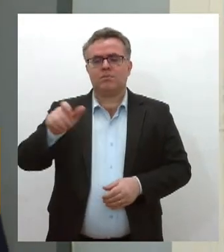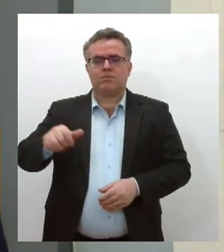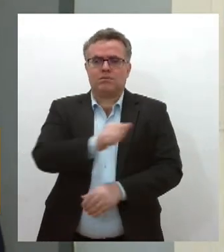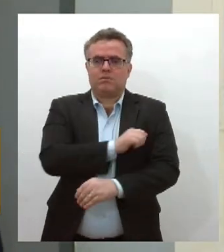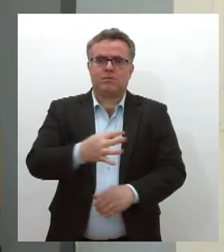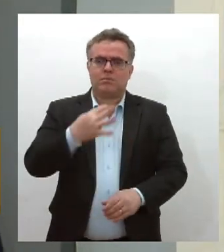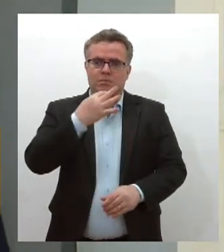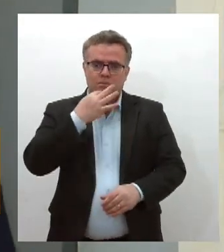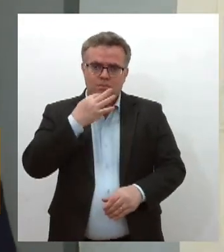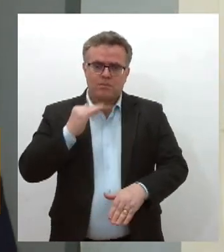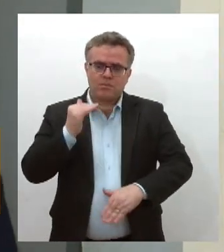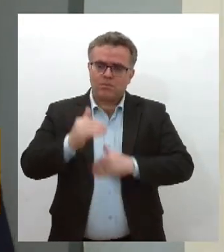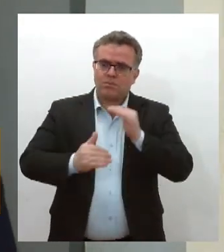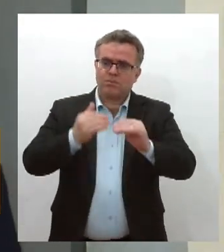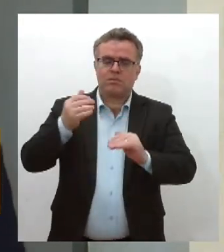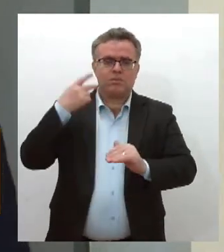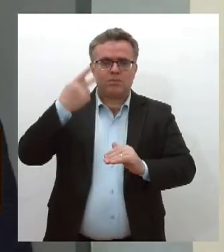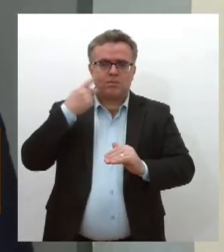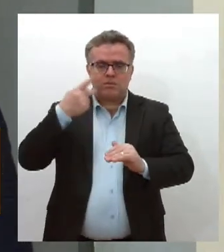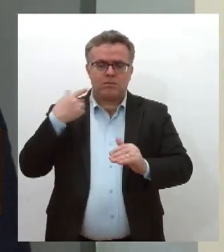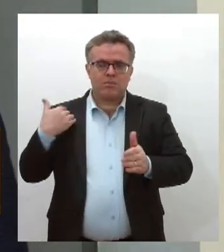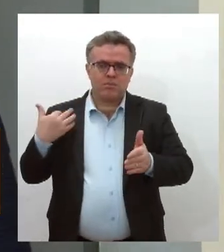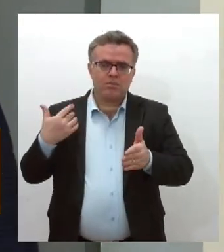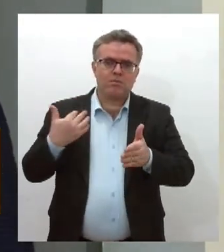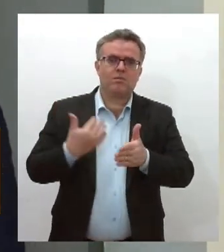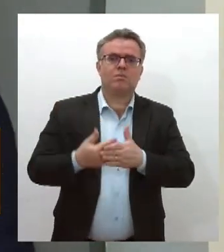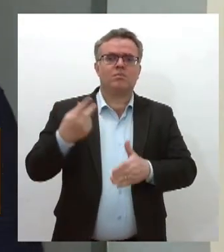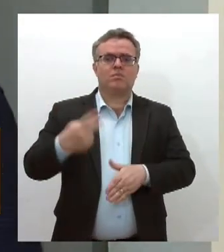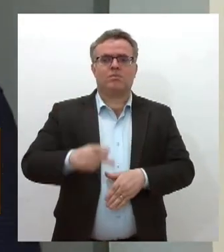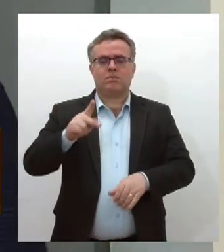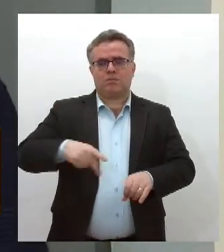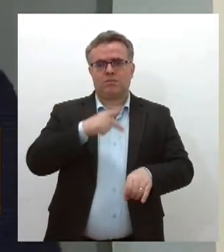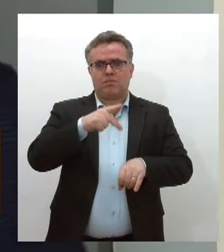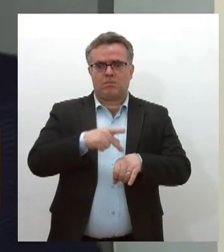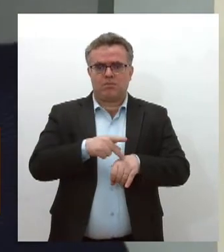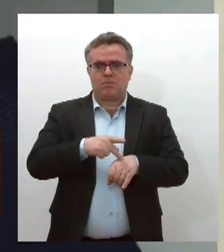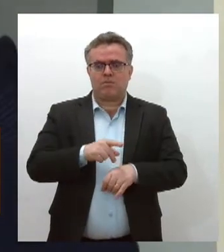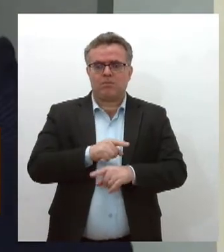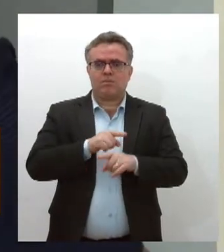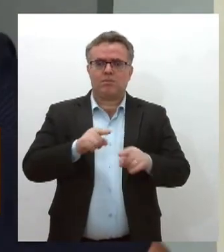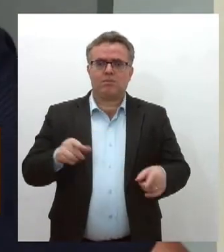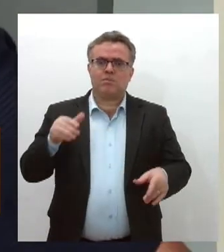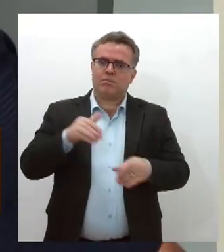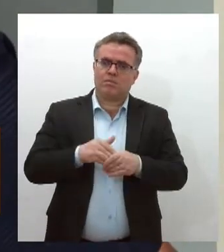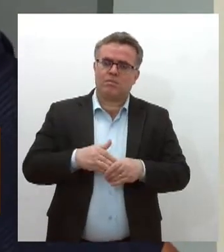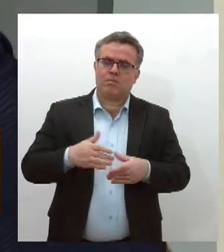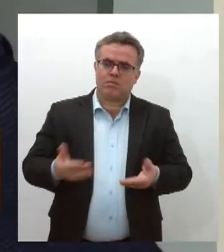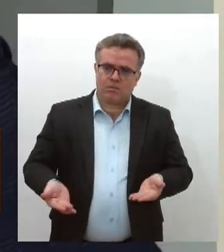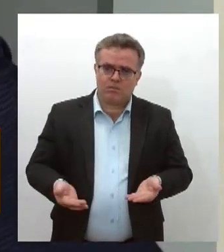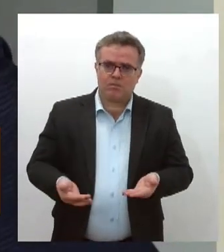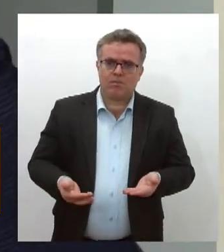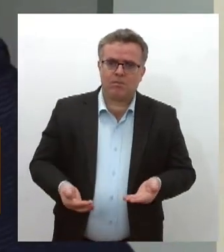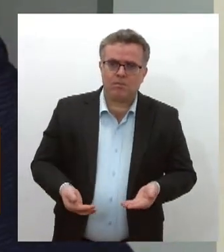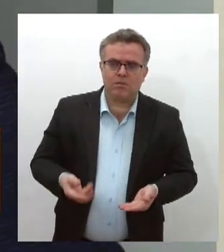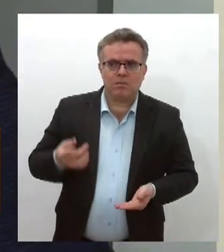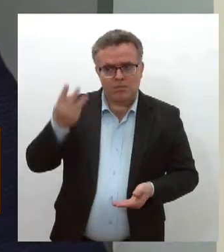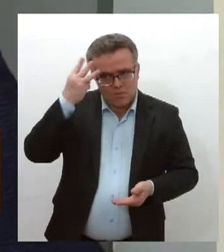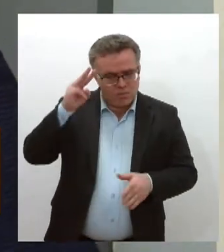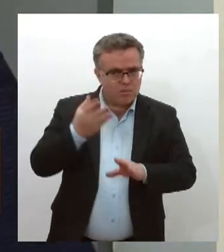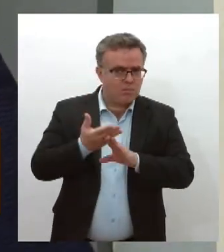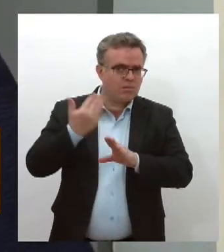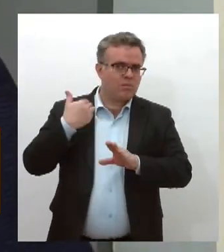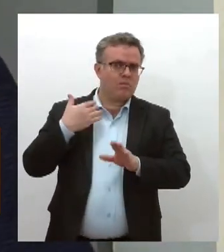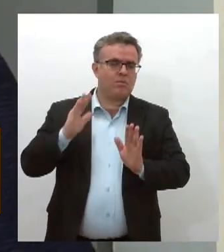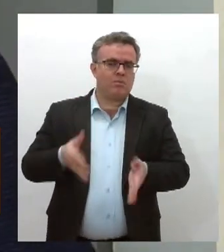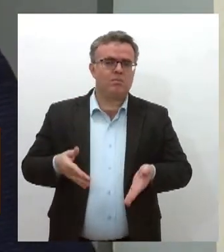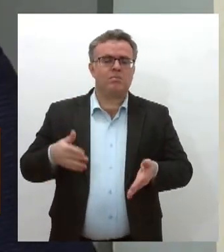político, certo? Que passamos o nosso país, que é necessário agora, tivemos a eleição agora há 2 dias, 3 dias, certo? E eles